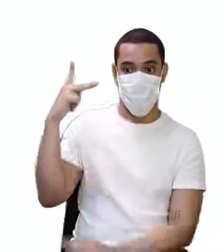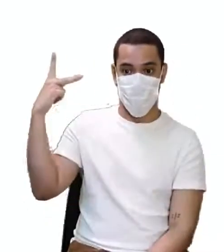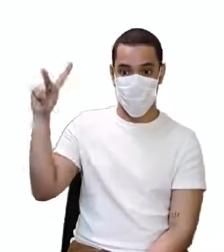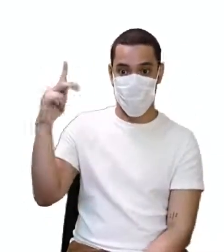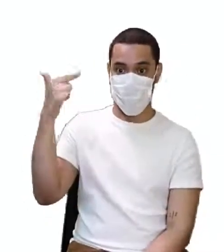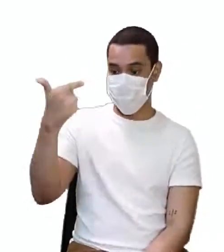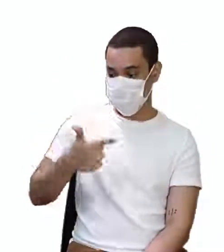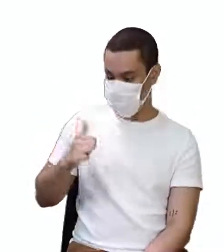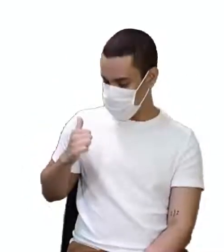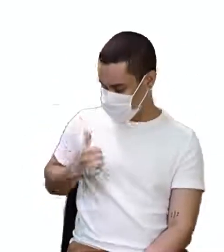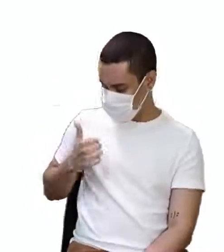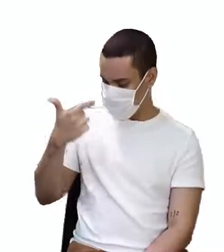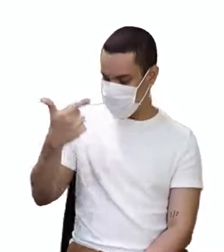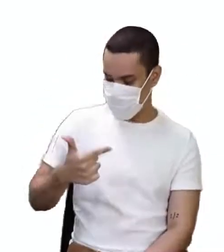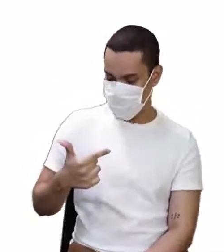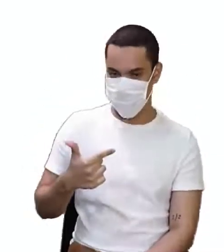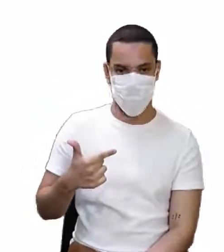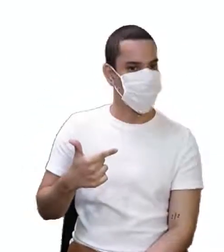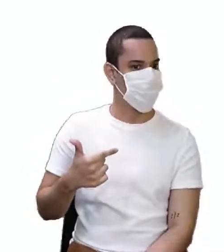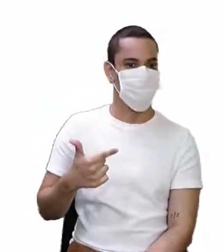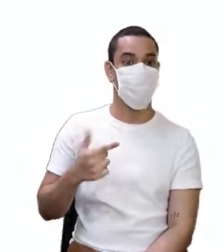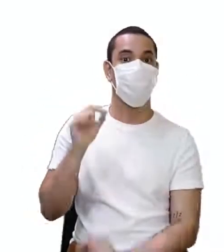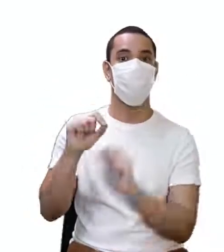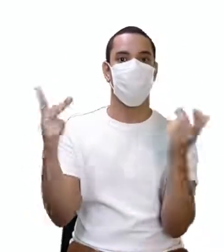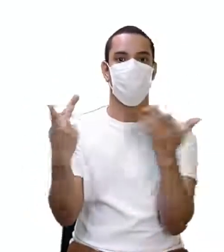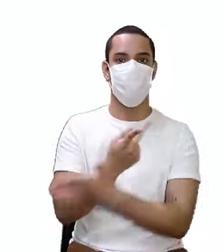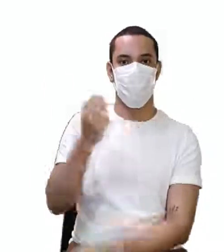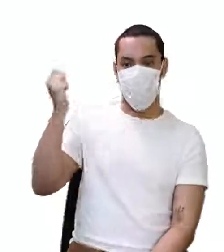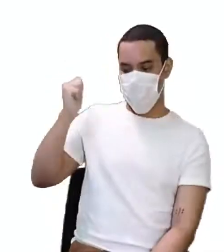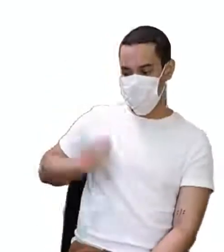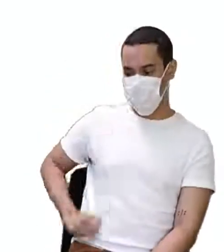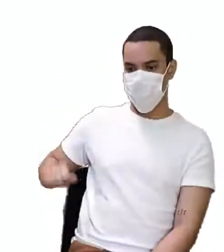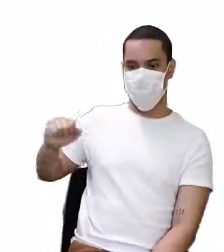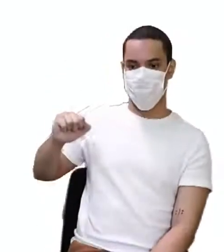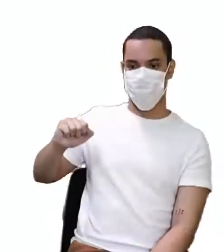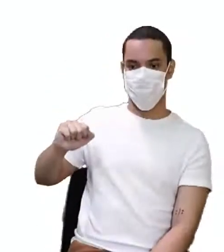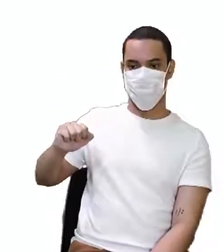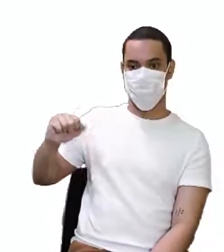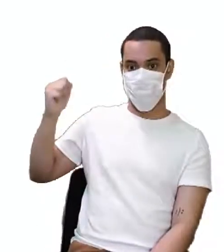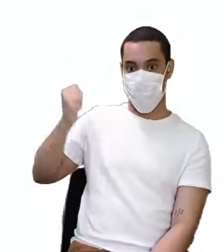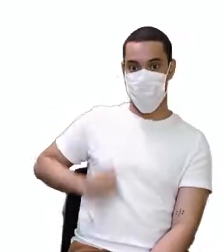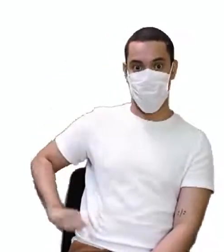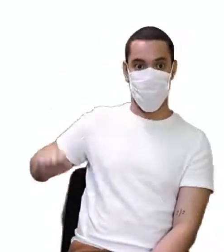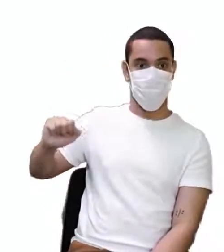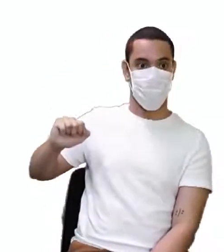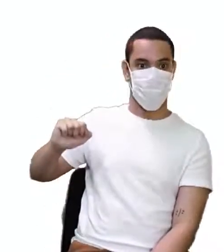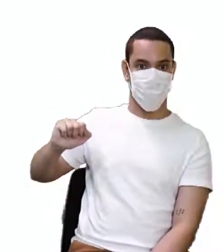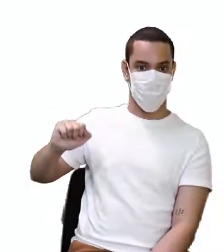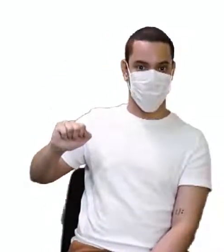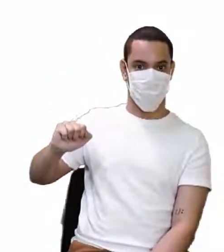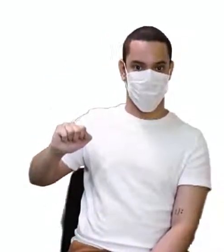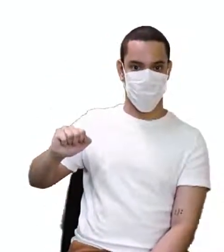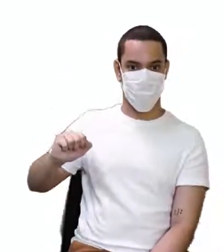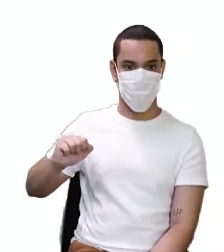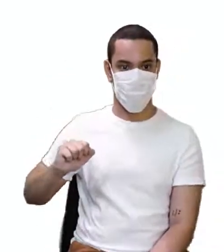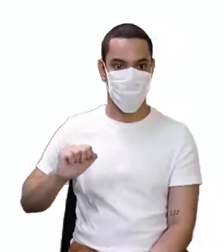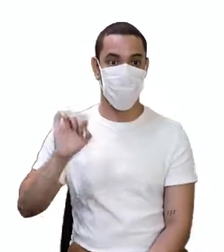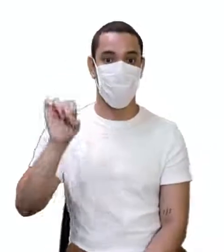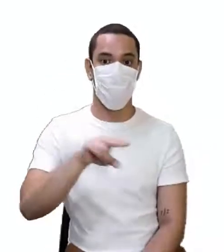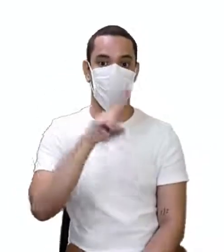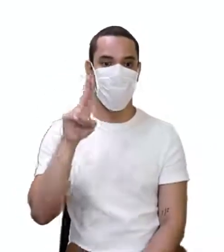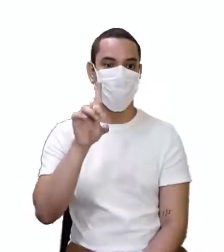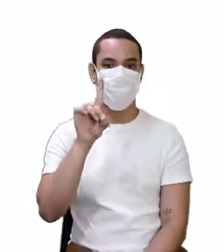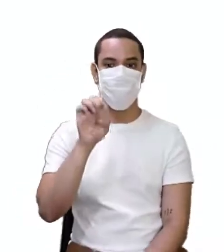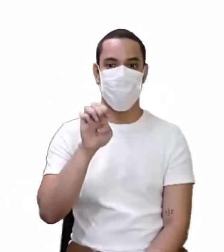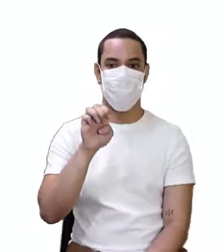de segunda geração, os embriões abortam ou são muito débeis. Essa palavra é interessante, né? São